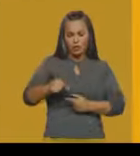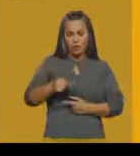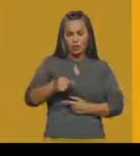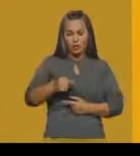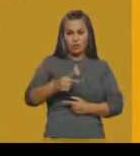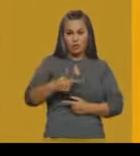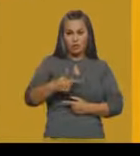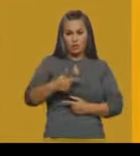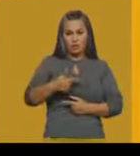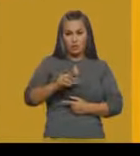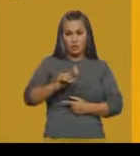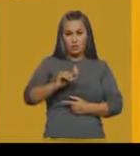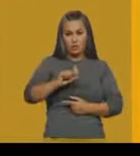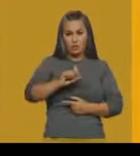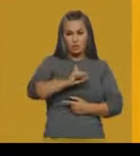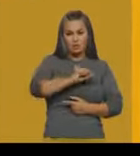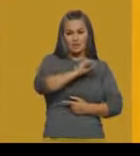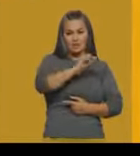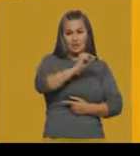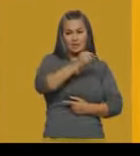270. E aqui vale